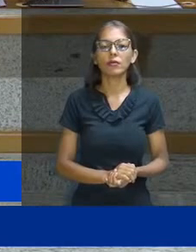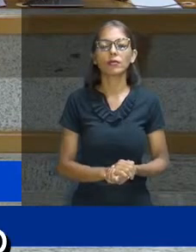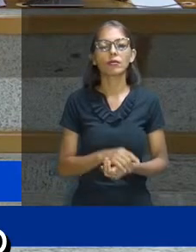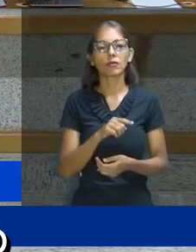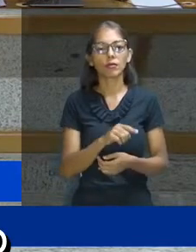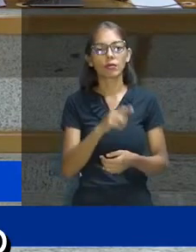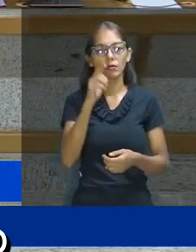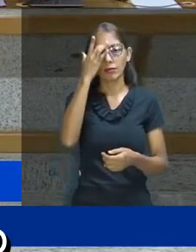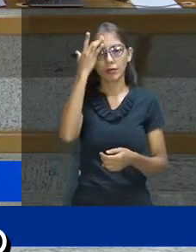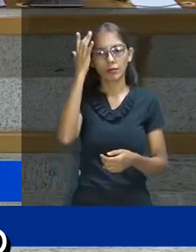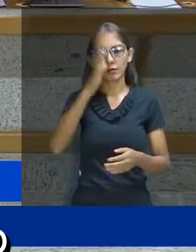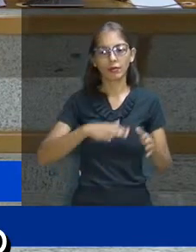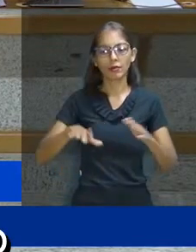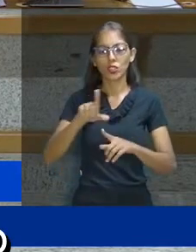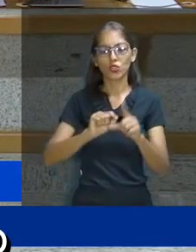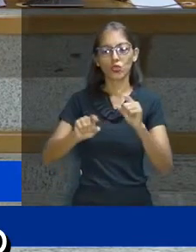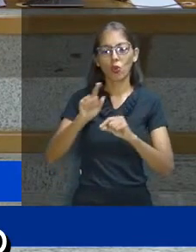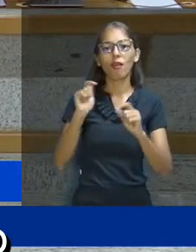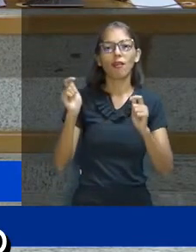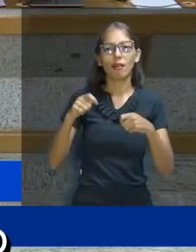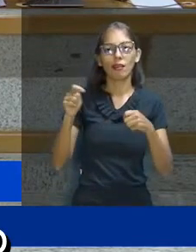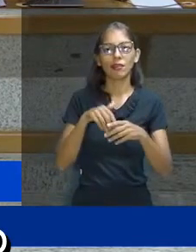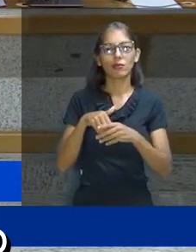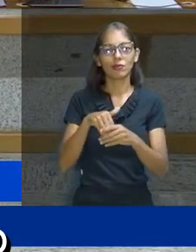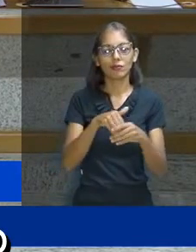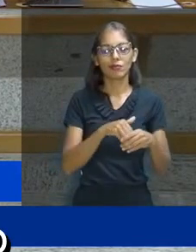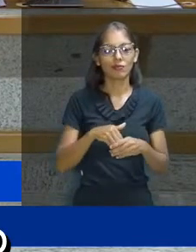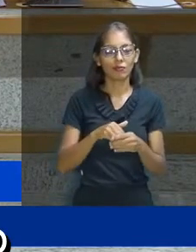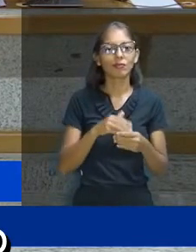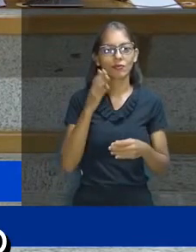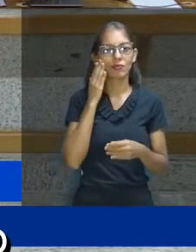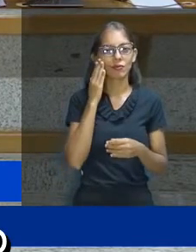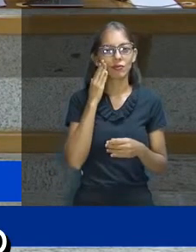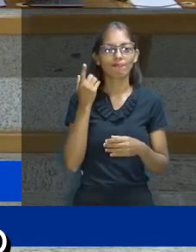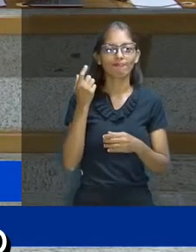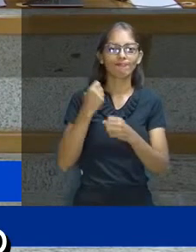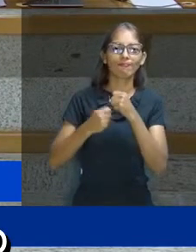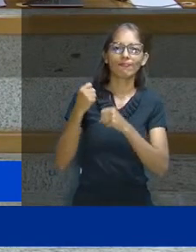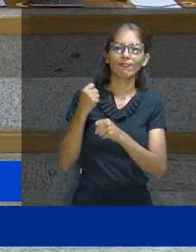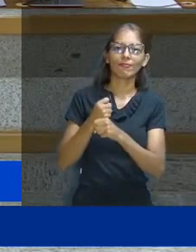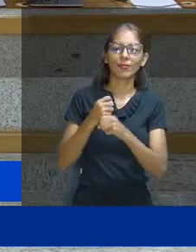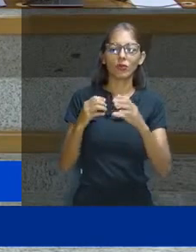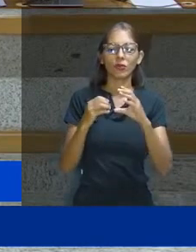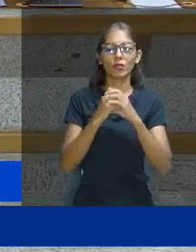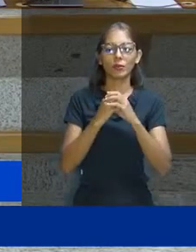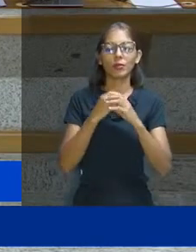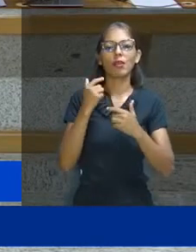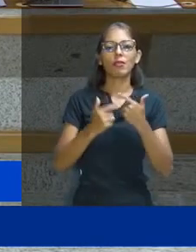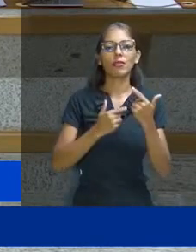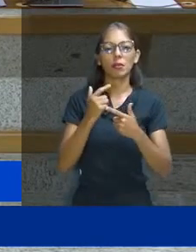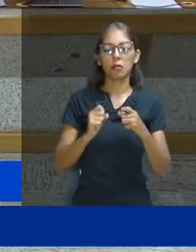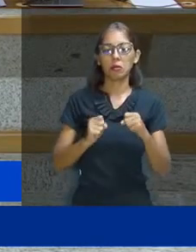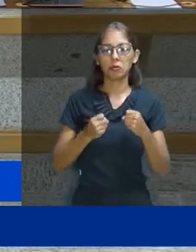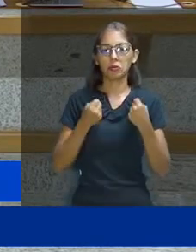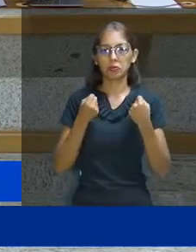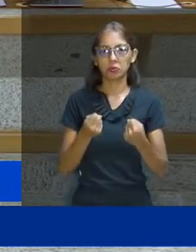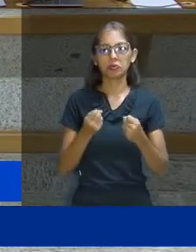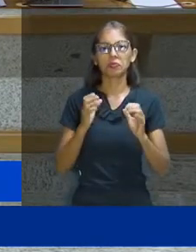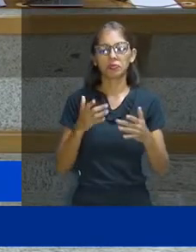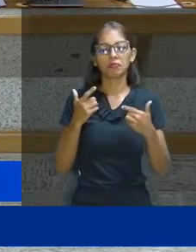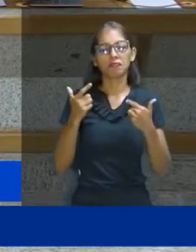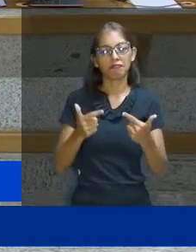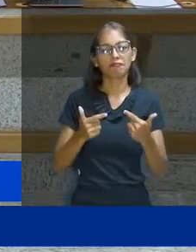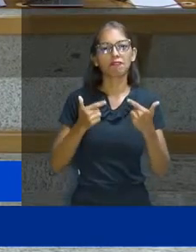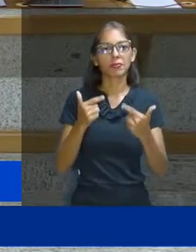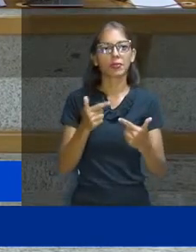pela excelência de serviços que este tribunal demonstrou no ano passado, conquistando um grande selo